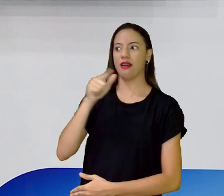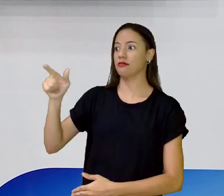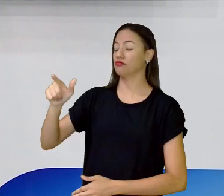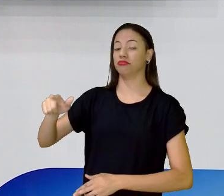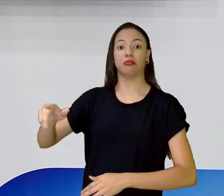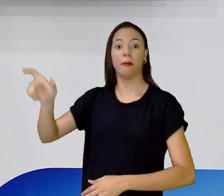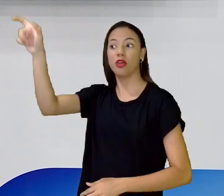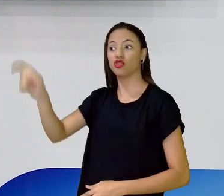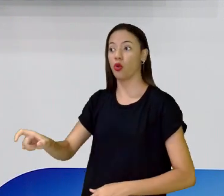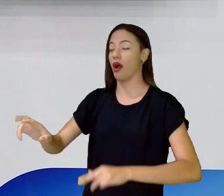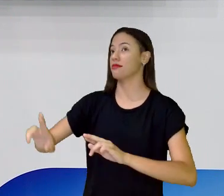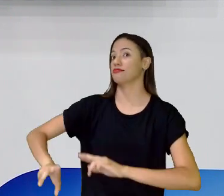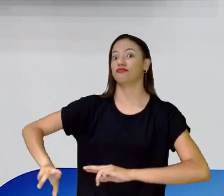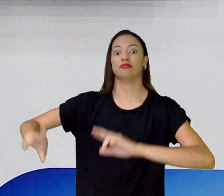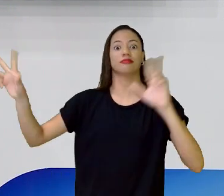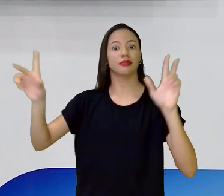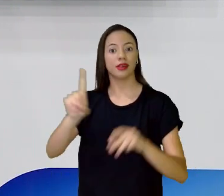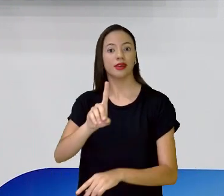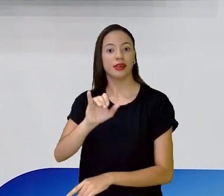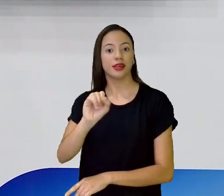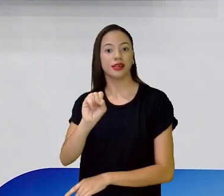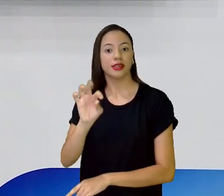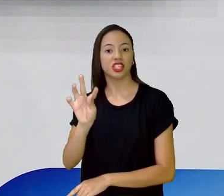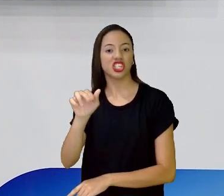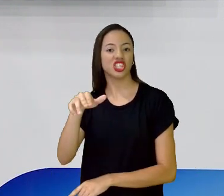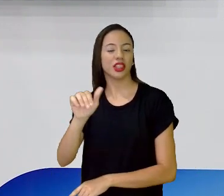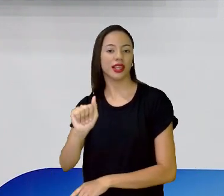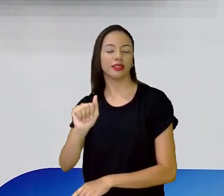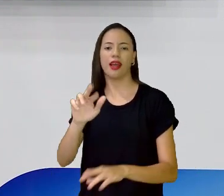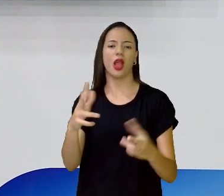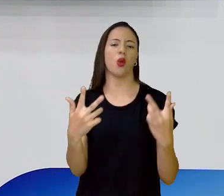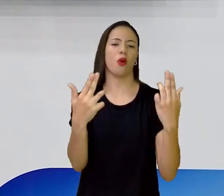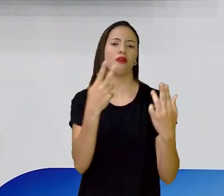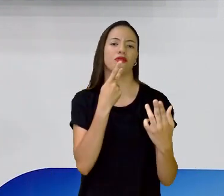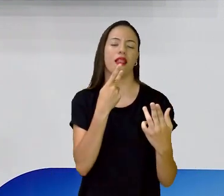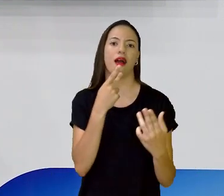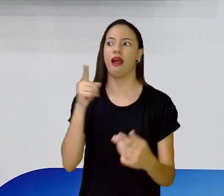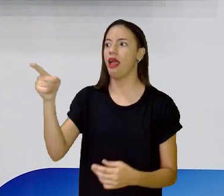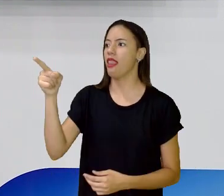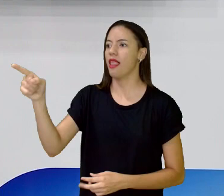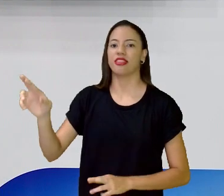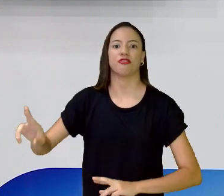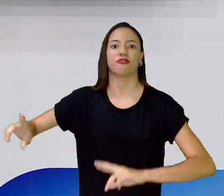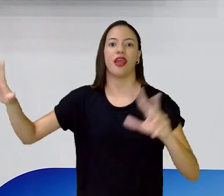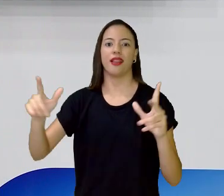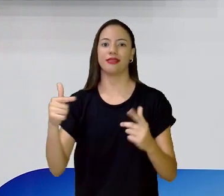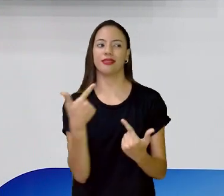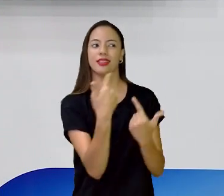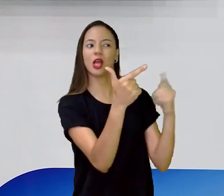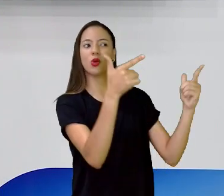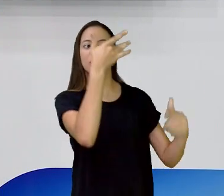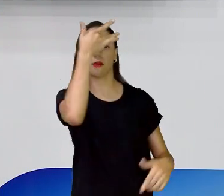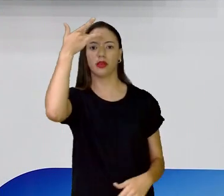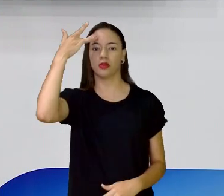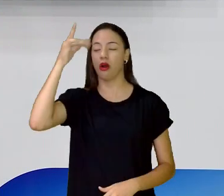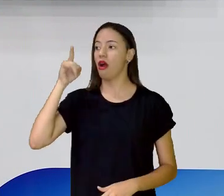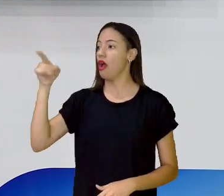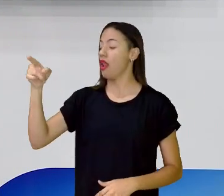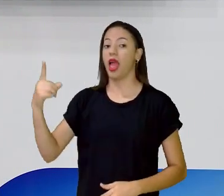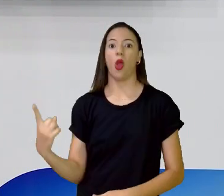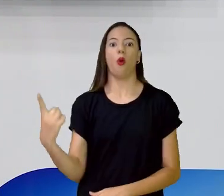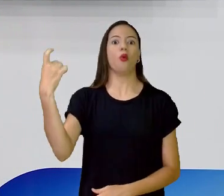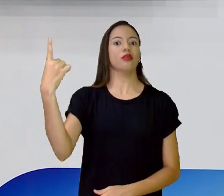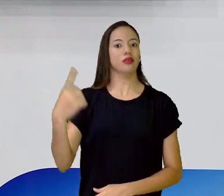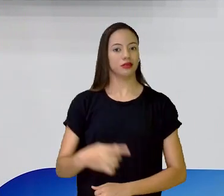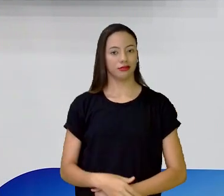é a mesma coisa que falar assim: ah, ela é uma pessoa diferente das demais, ela é uma pessoa